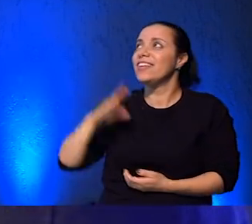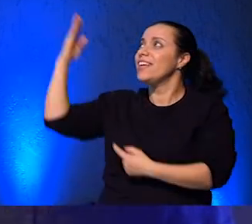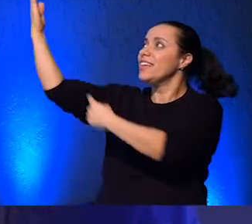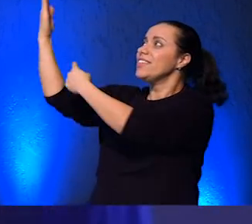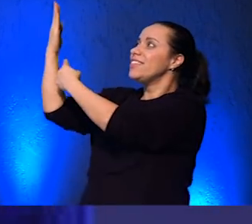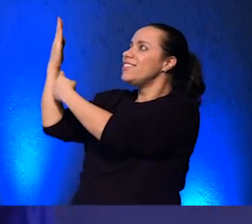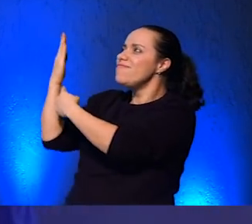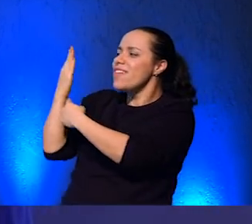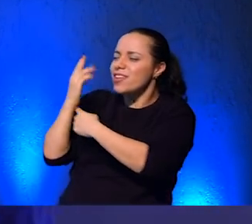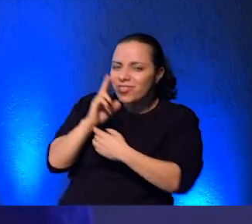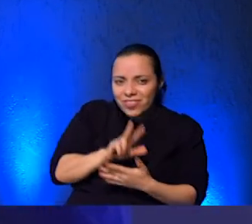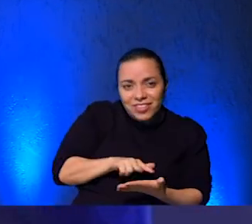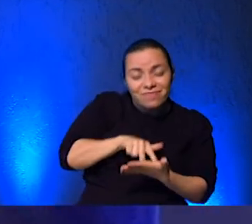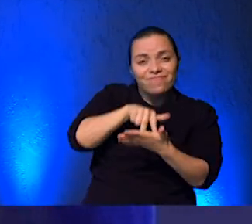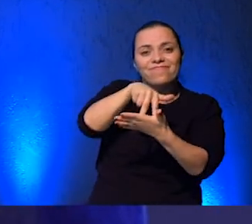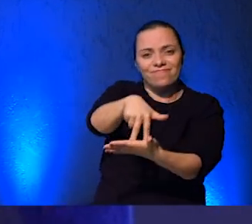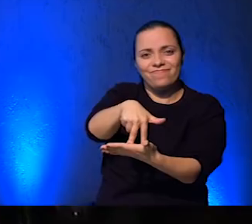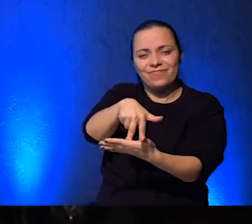nessa